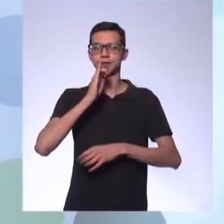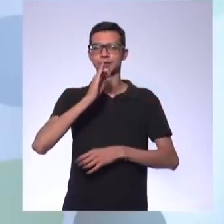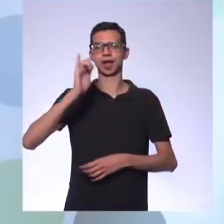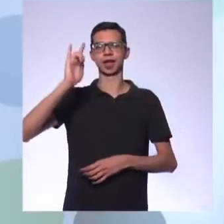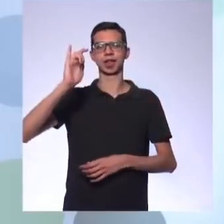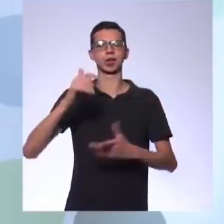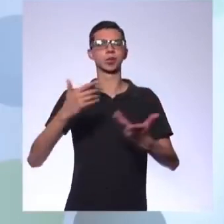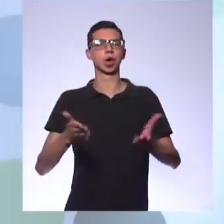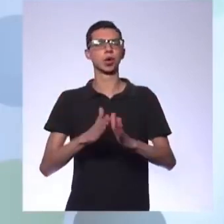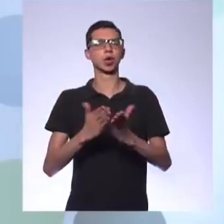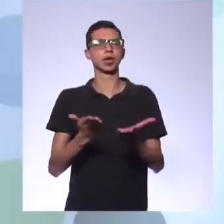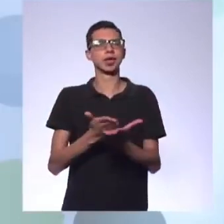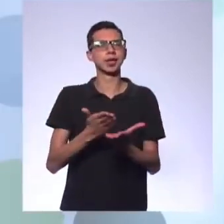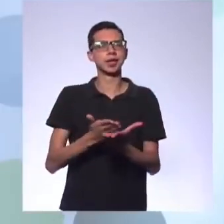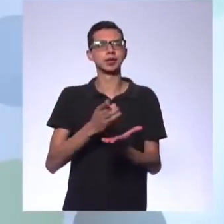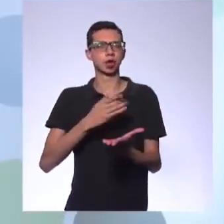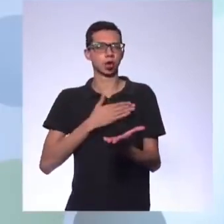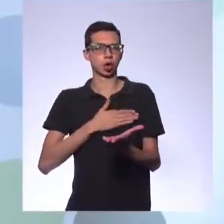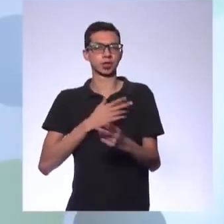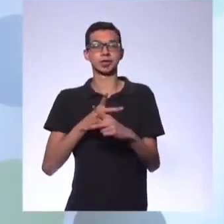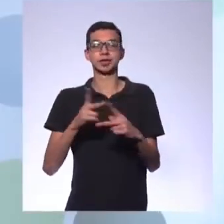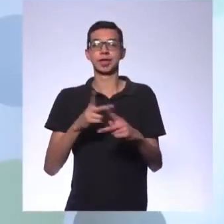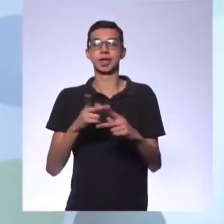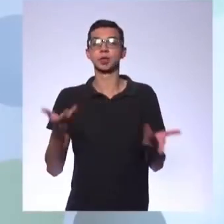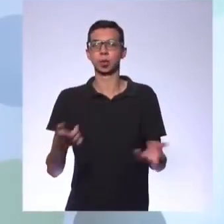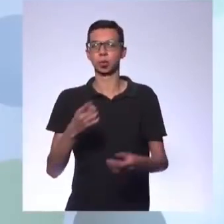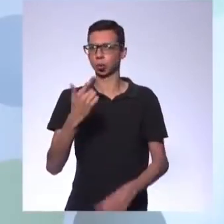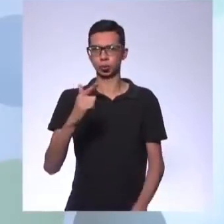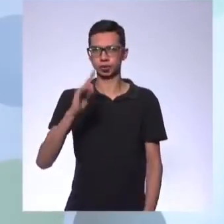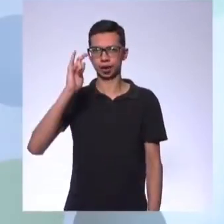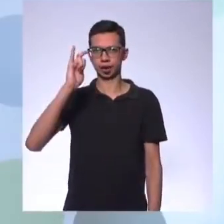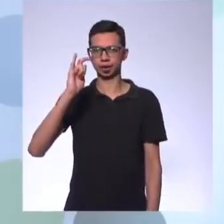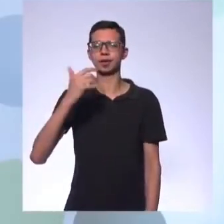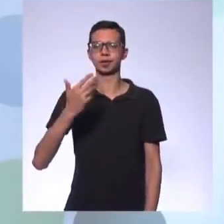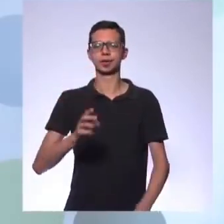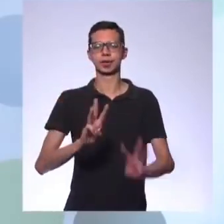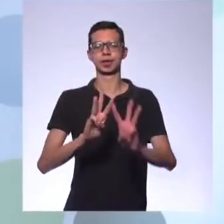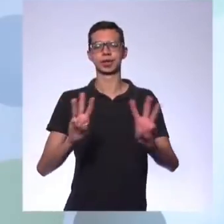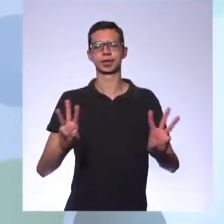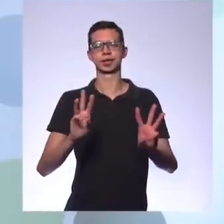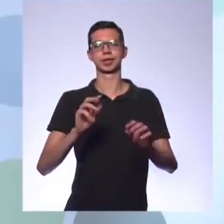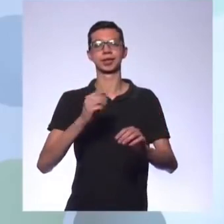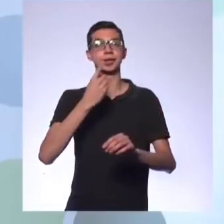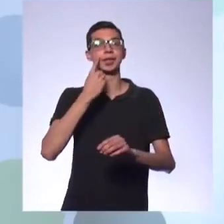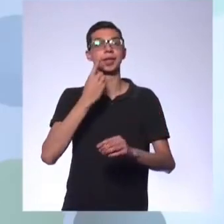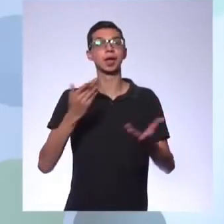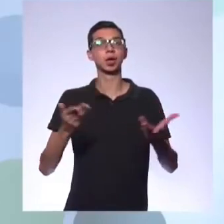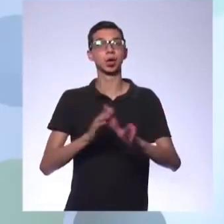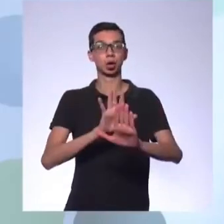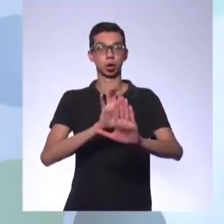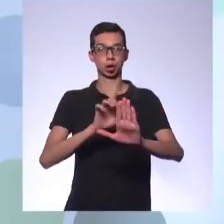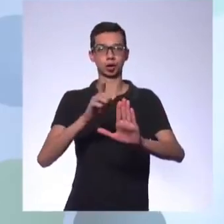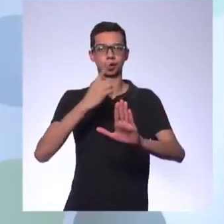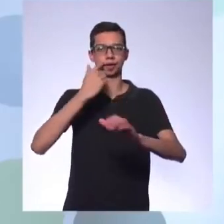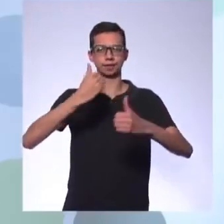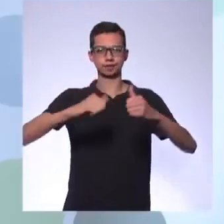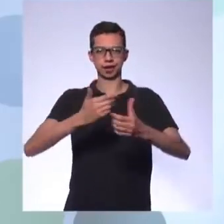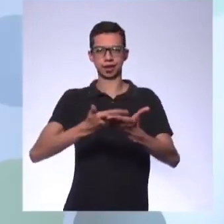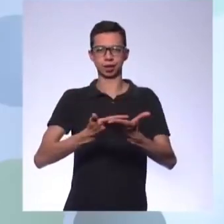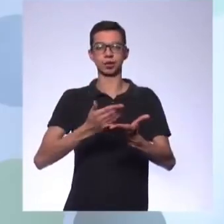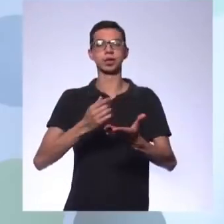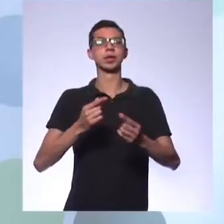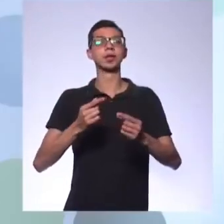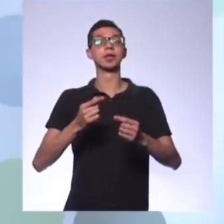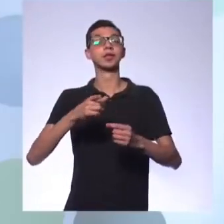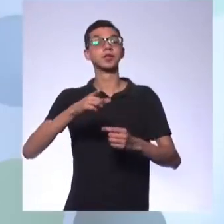você gosta. Se você não tiver Instagram, vai ter agora o link que vai entrar para avaliar a nossa aula, quer ver? O QR Code, o link, e você faz o